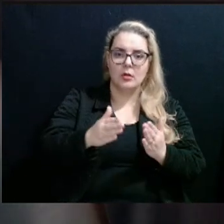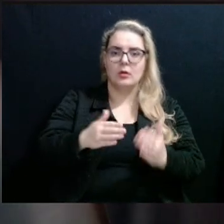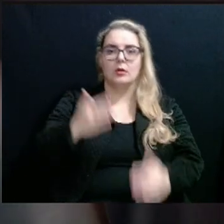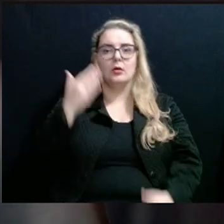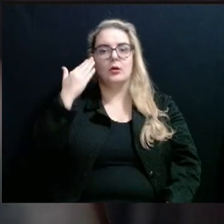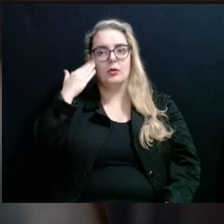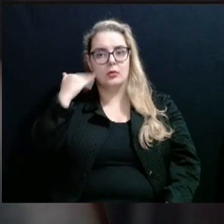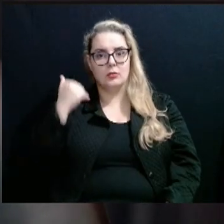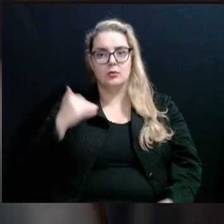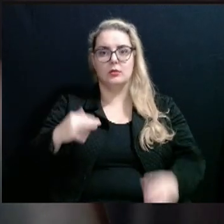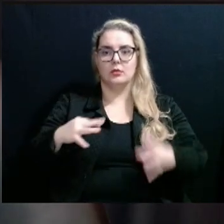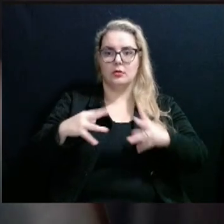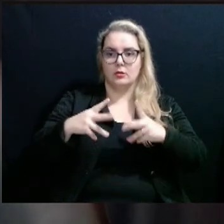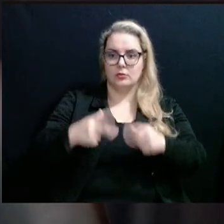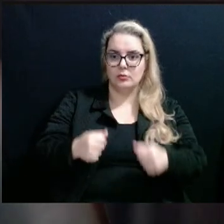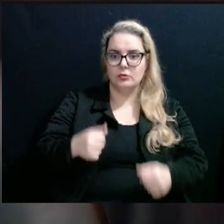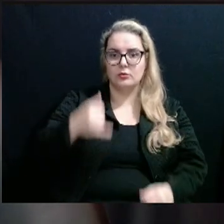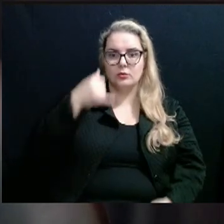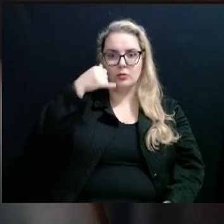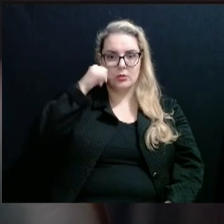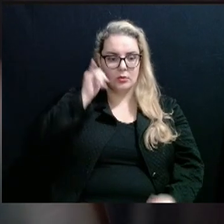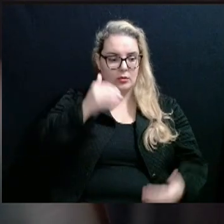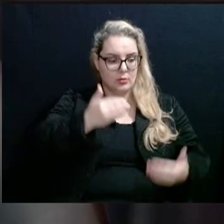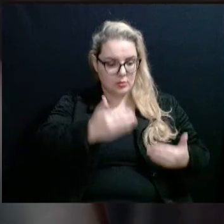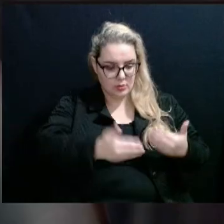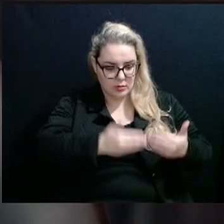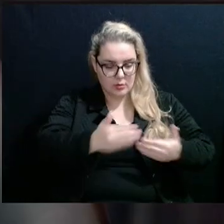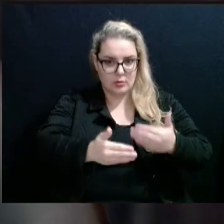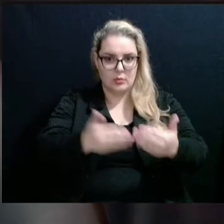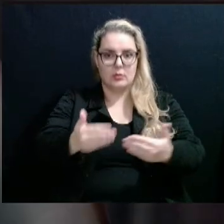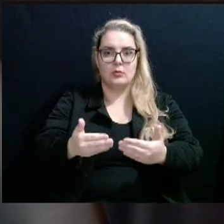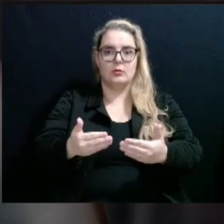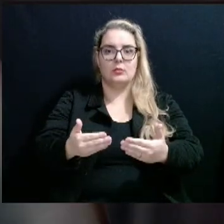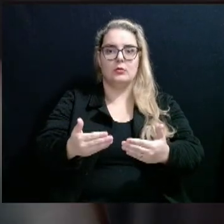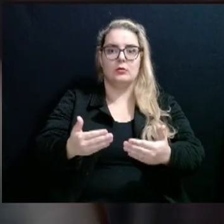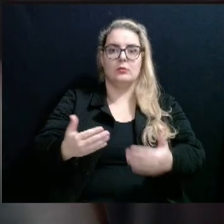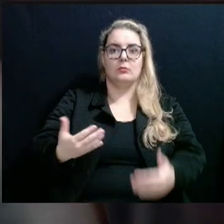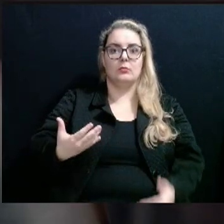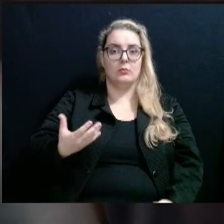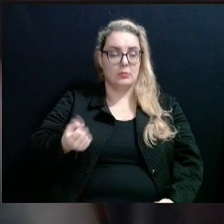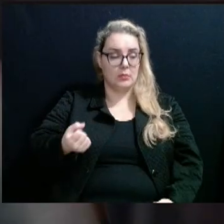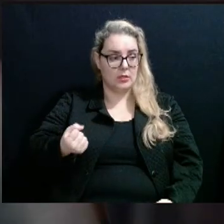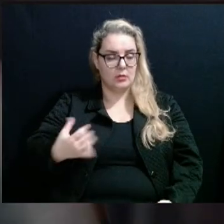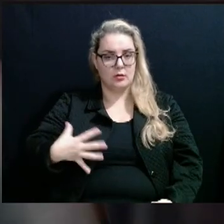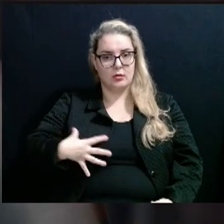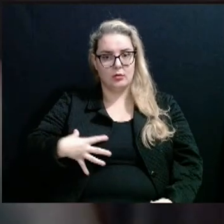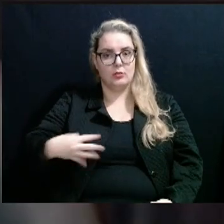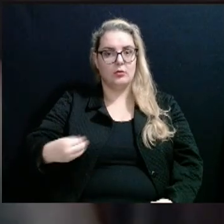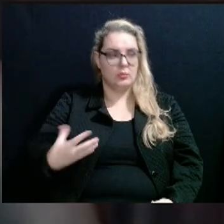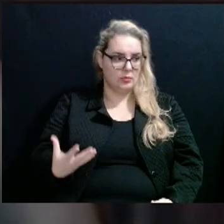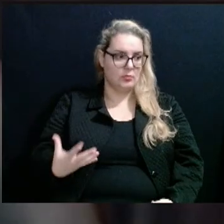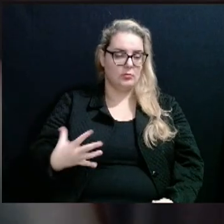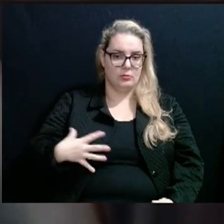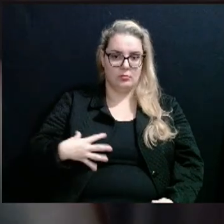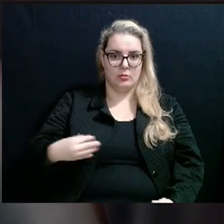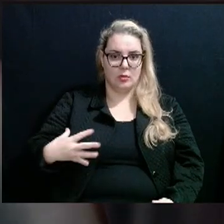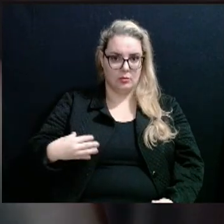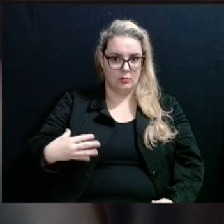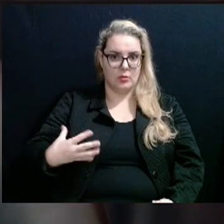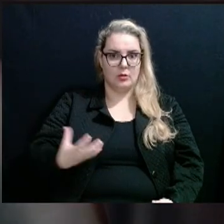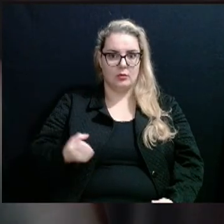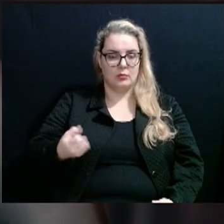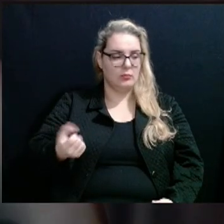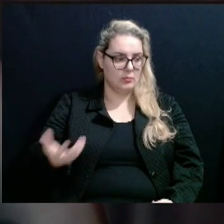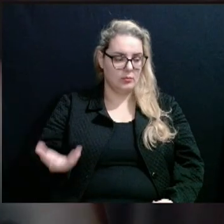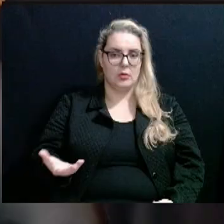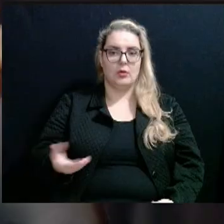vaca passa para extração de leite, eu sei como o ganso é alimentado